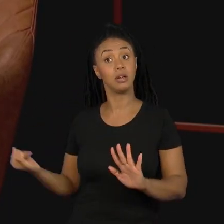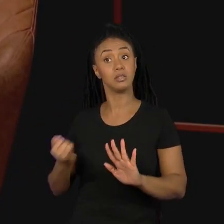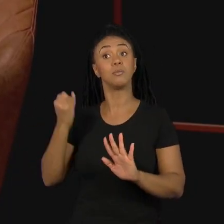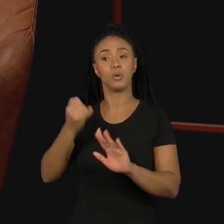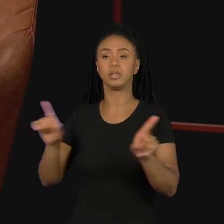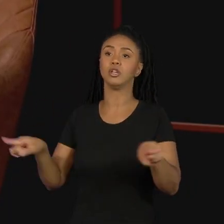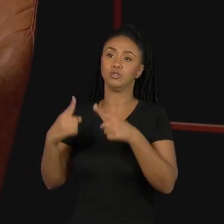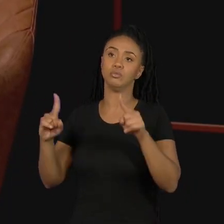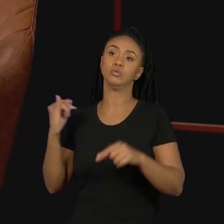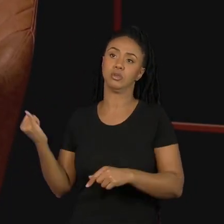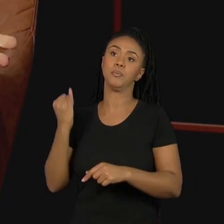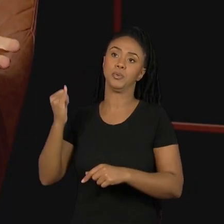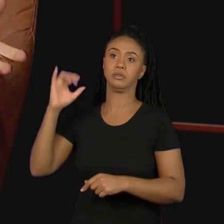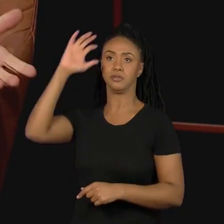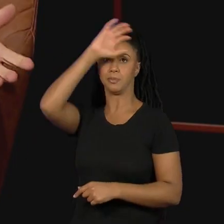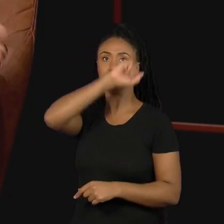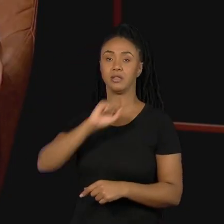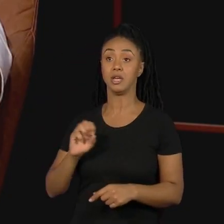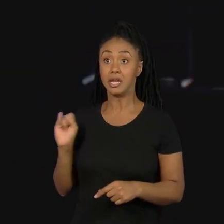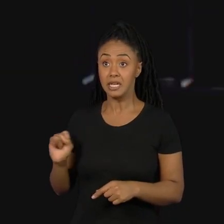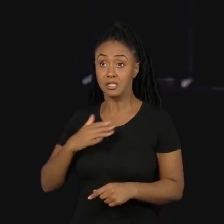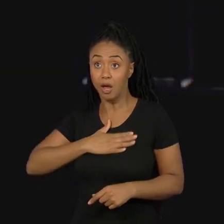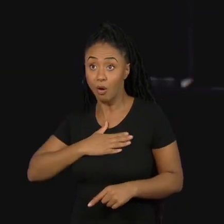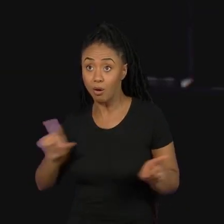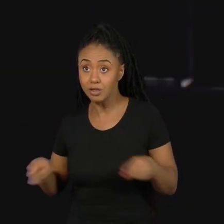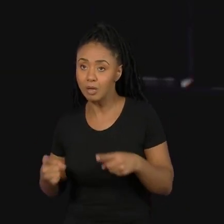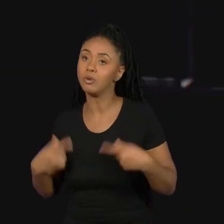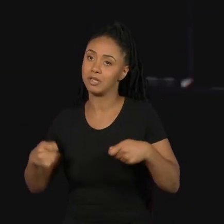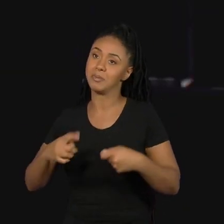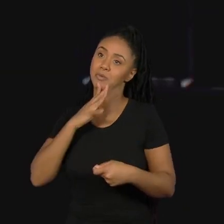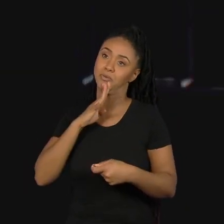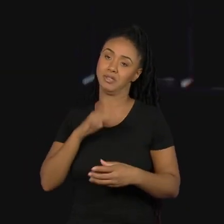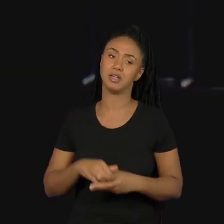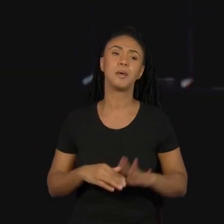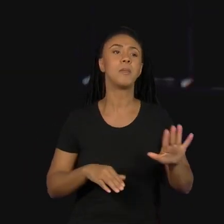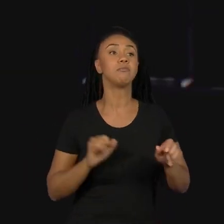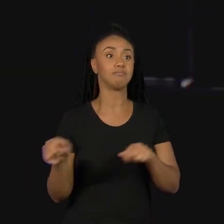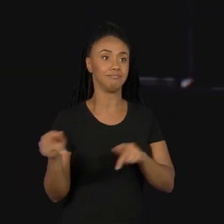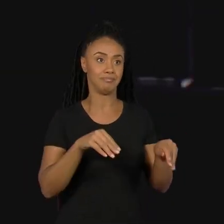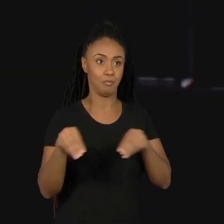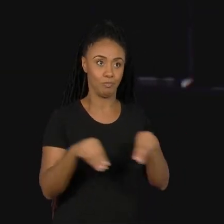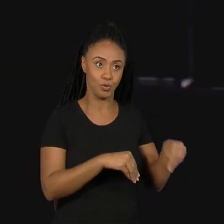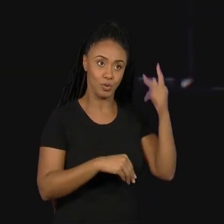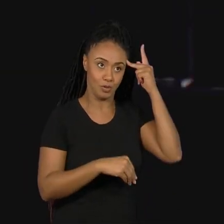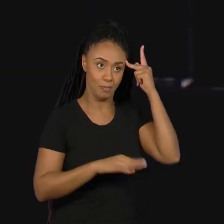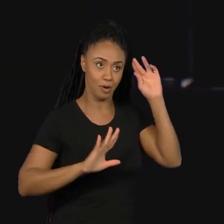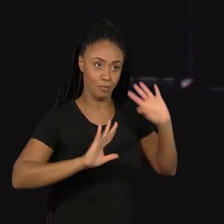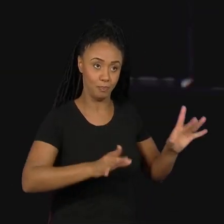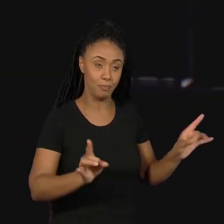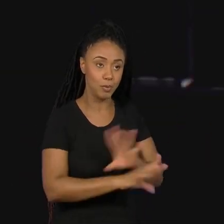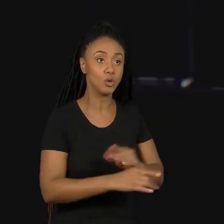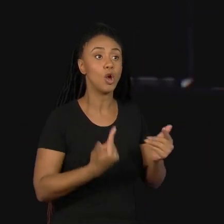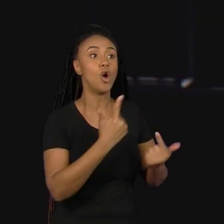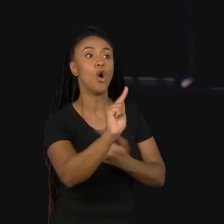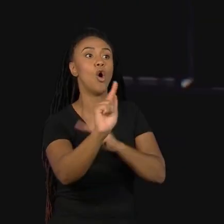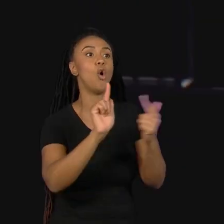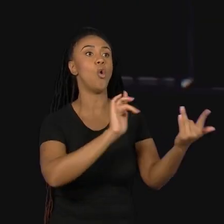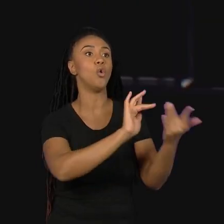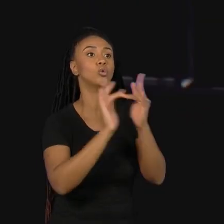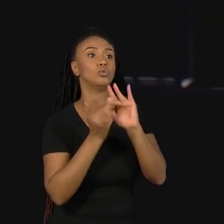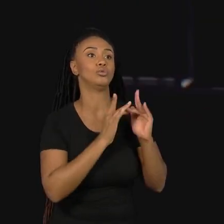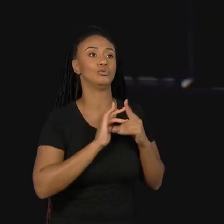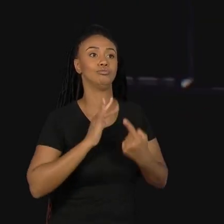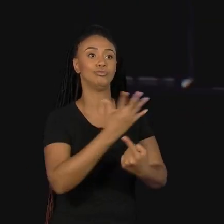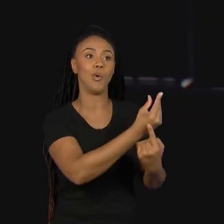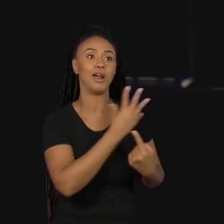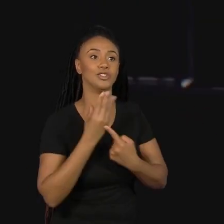conhecer música. Quem gosta de música tem que conhecer. Já morando em São Paulo, você acaba se conectando com outros artistas plásticos, né? E